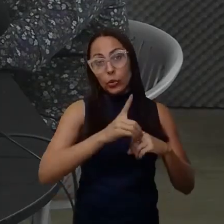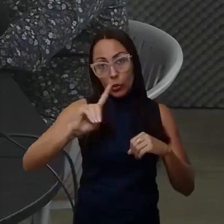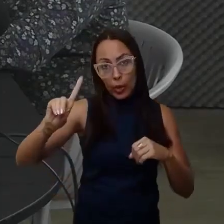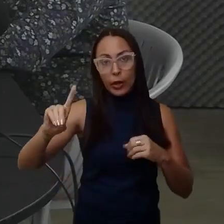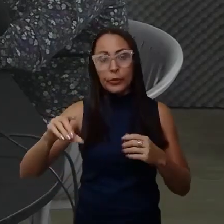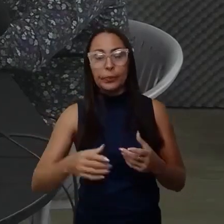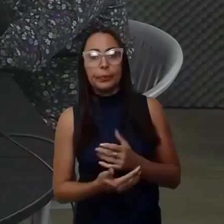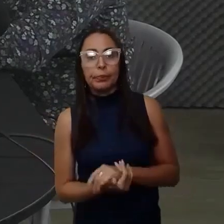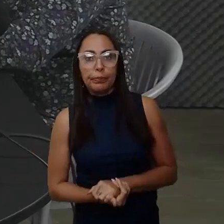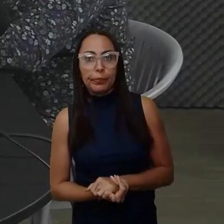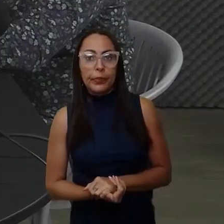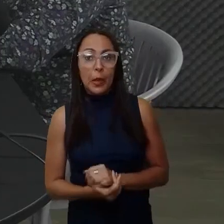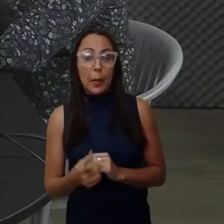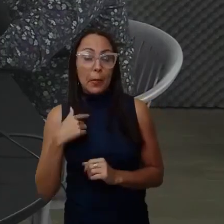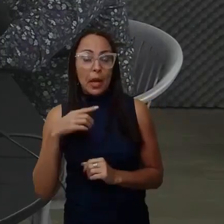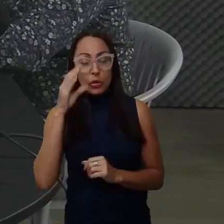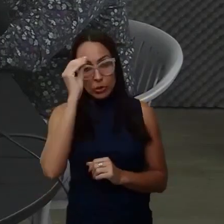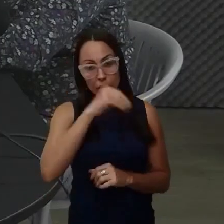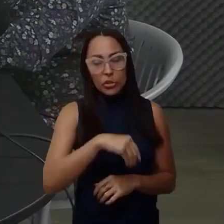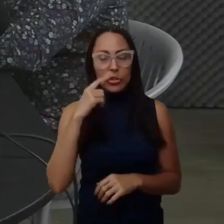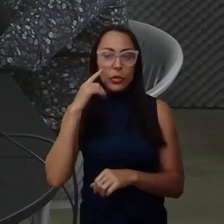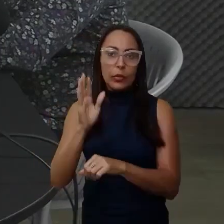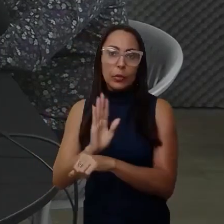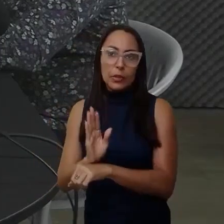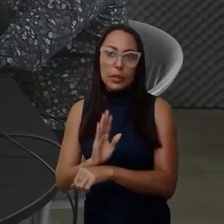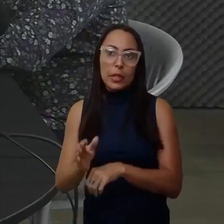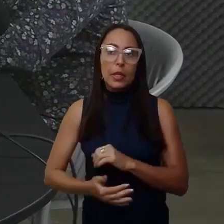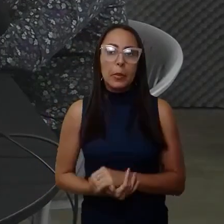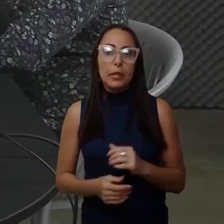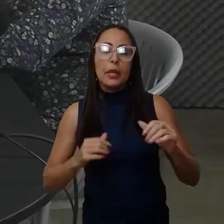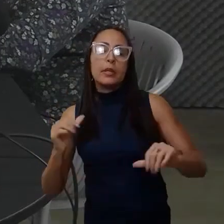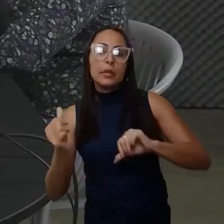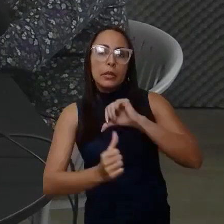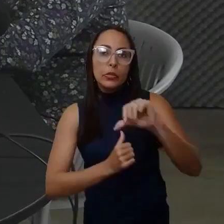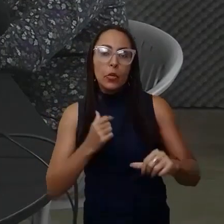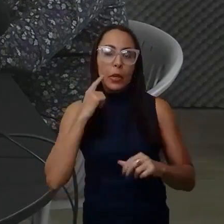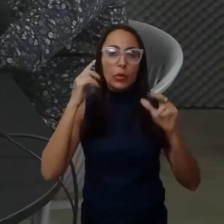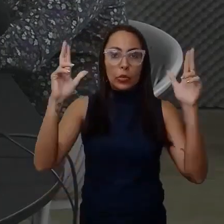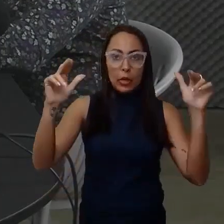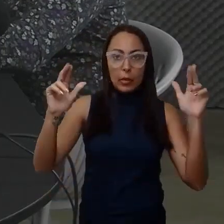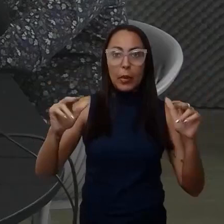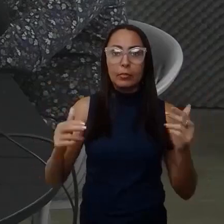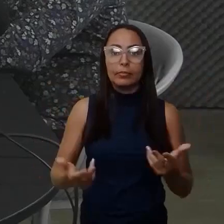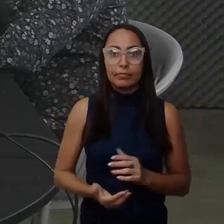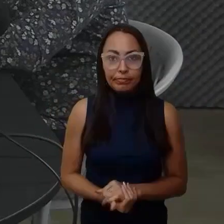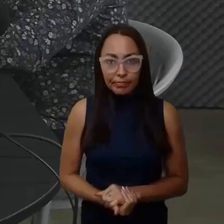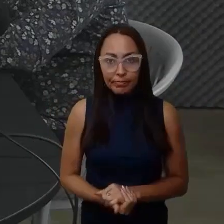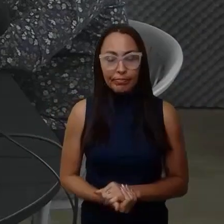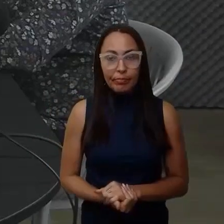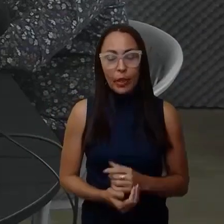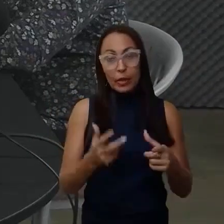que aí é o que eu falei, não desisti, fui pro cinema. E aí transformei esse tema na